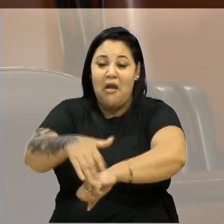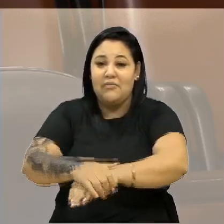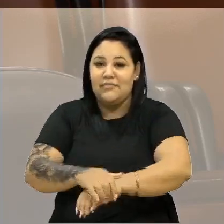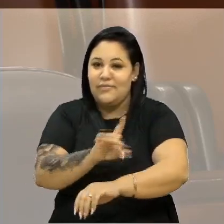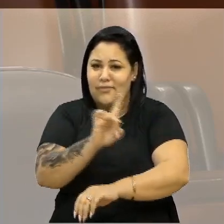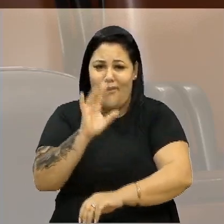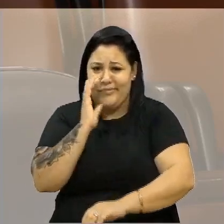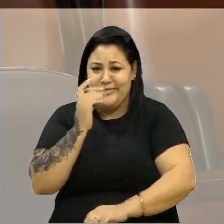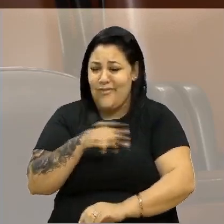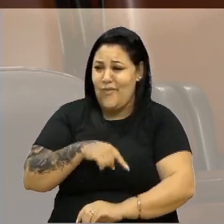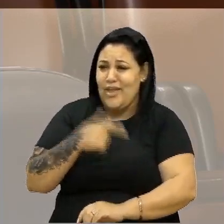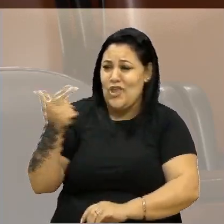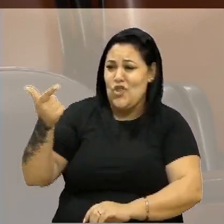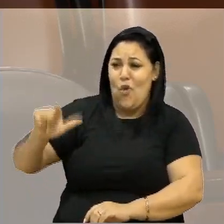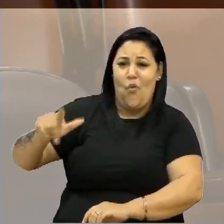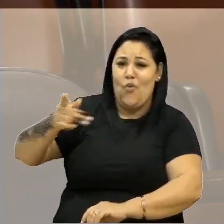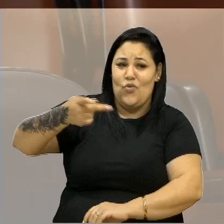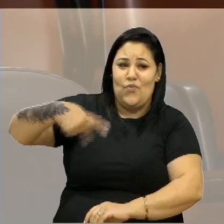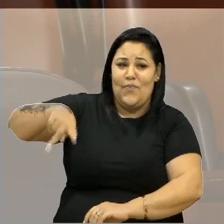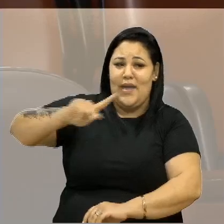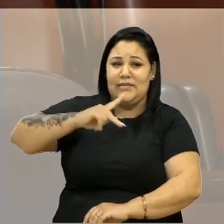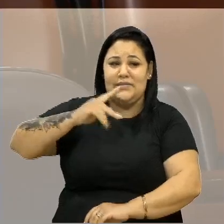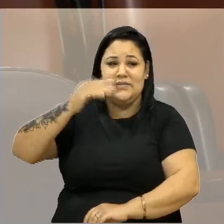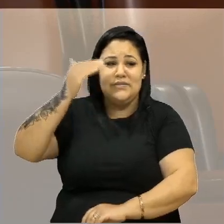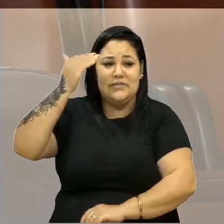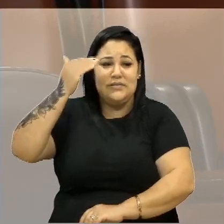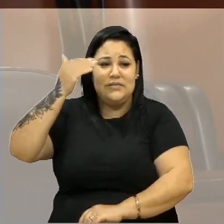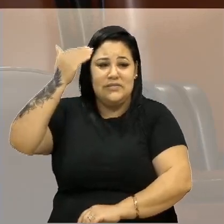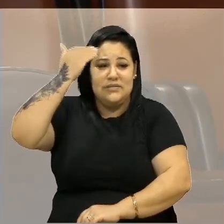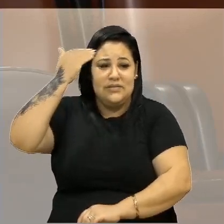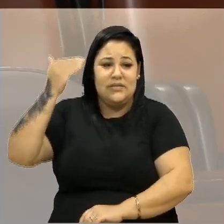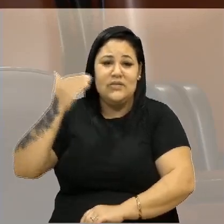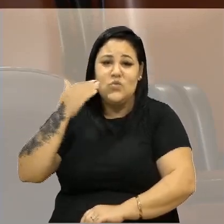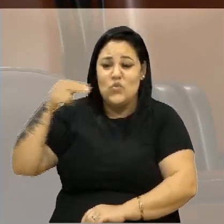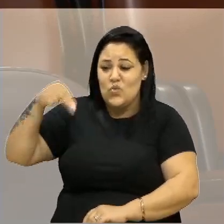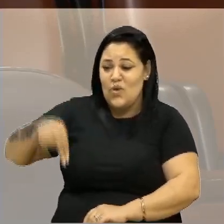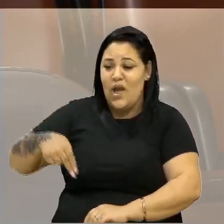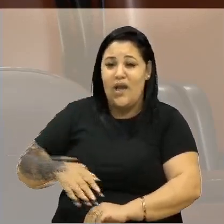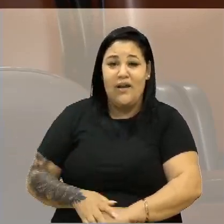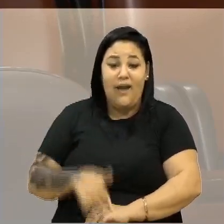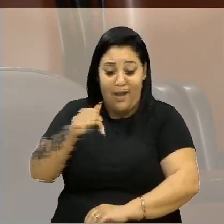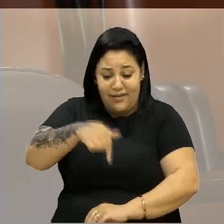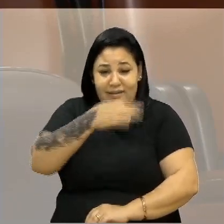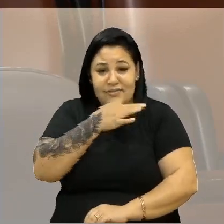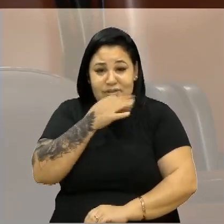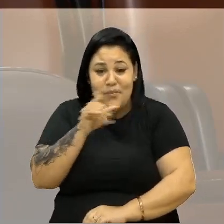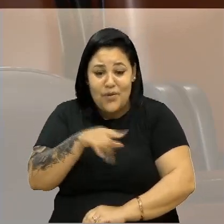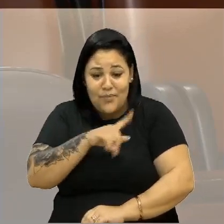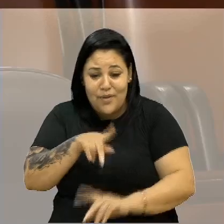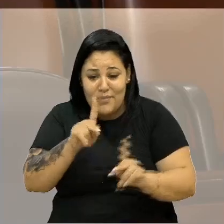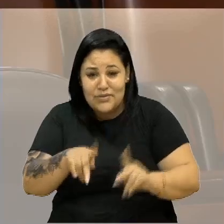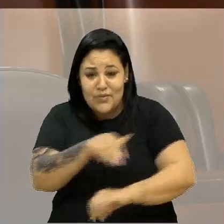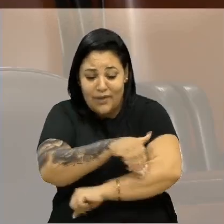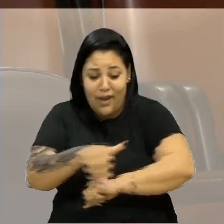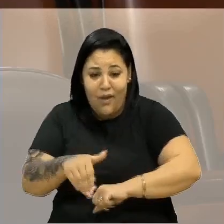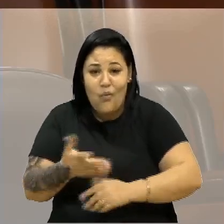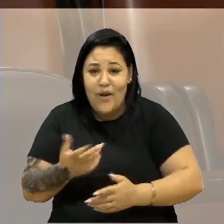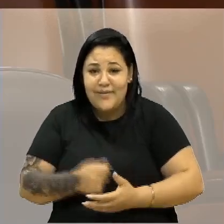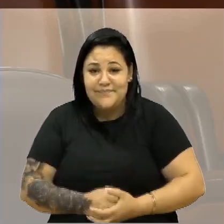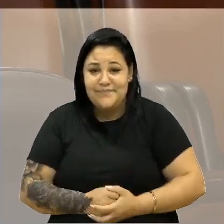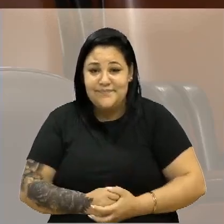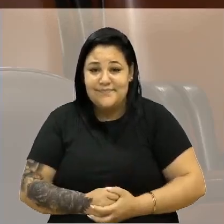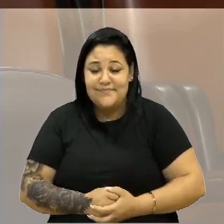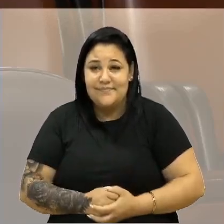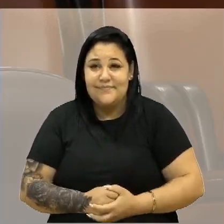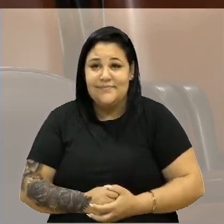do Norte. Aconteceu aqui na rua Alfredo Chaves. Proibiram as pessoas de ocupar a rua. Proibiram as pessoas